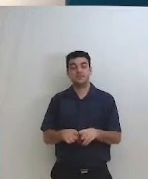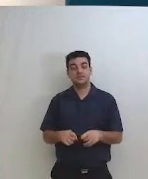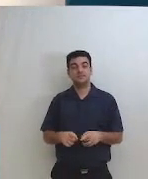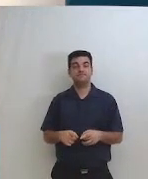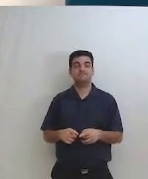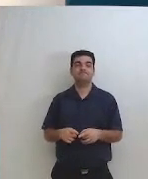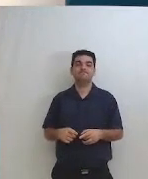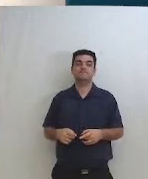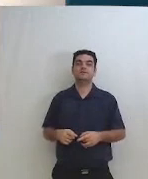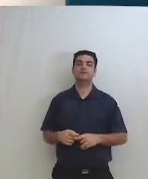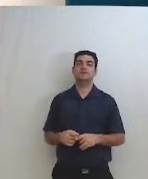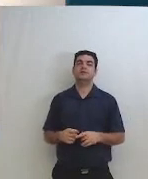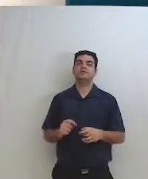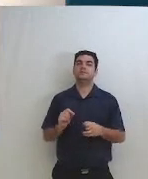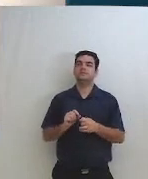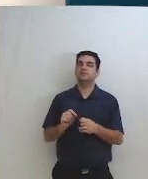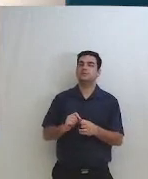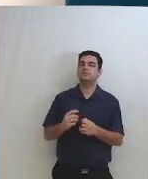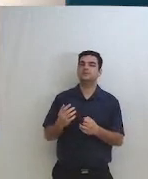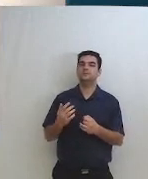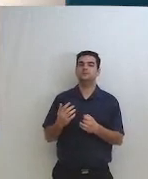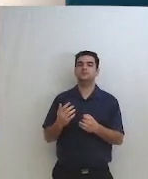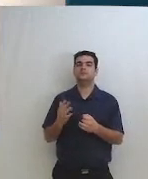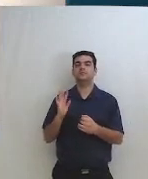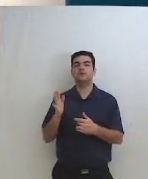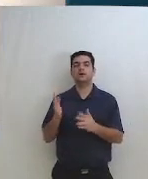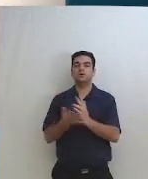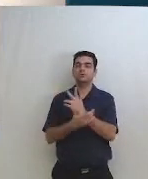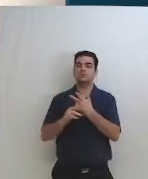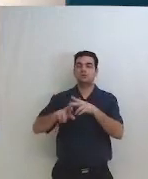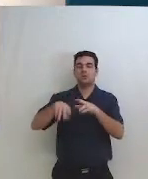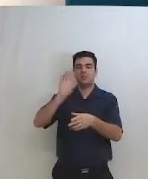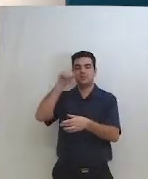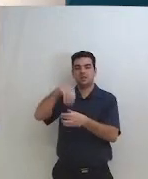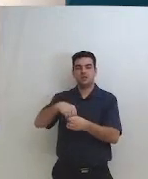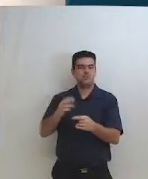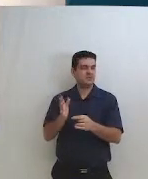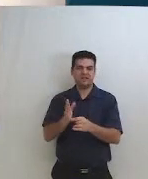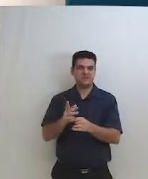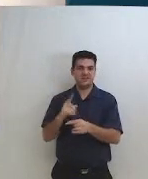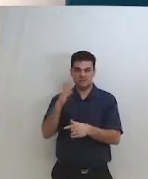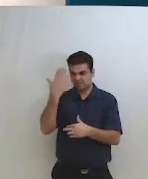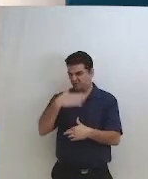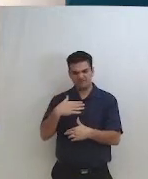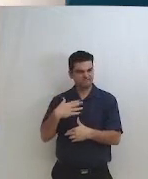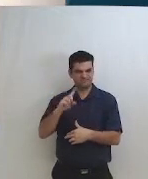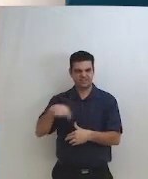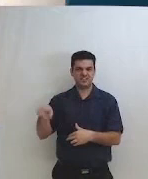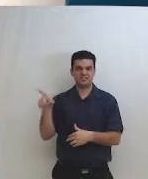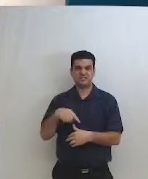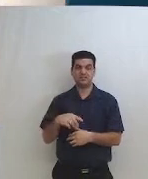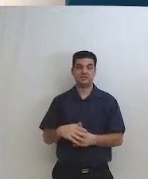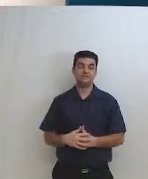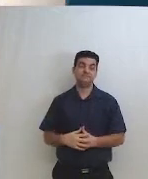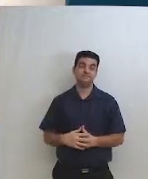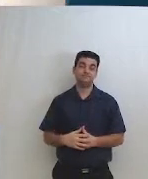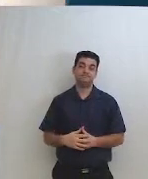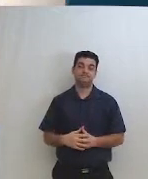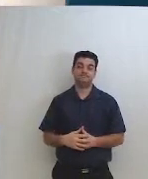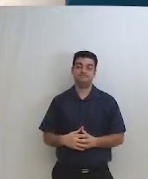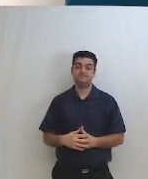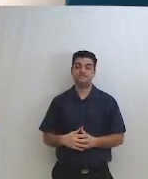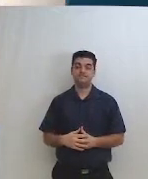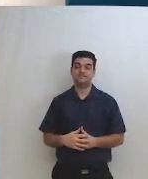as provas delas derivadas em virtude do nexo de causalidade existente, excelência.